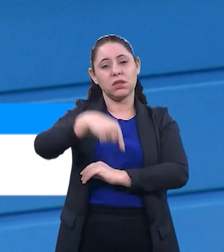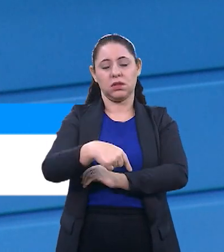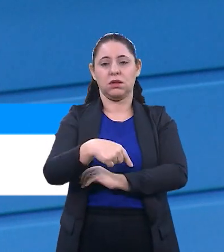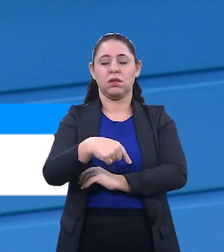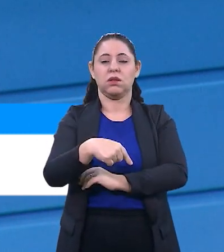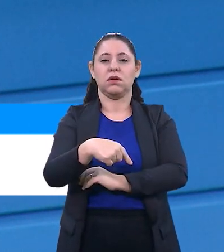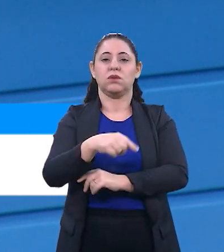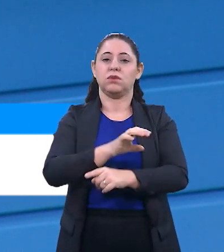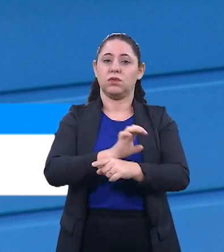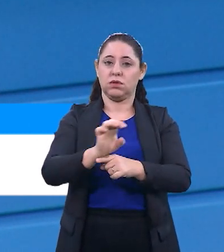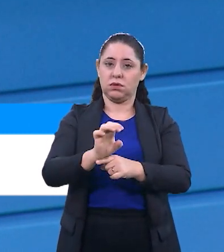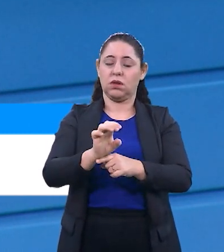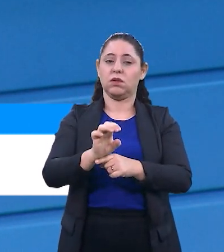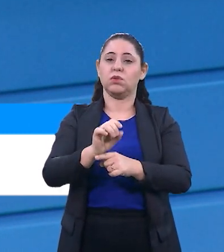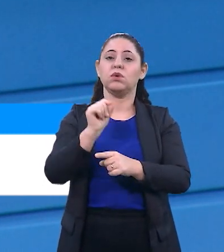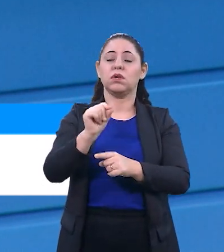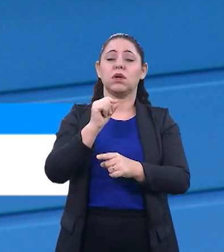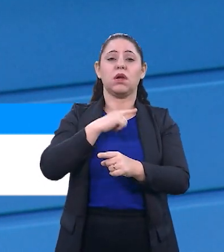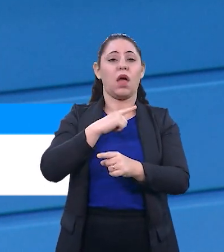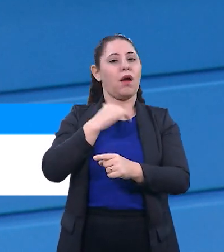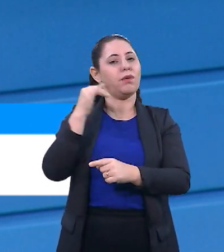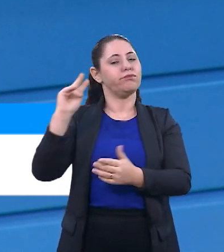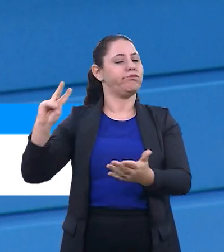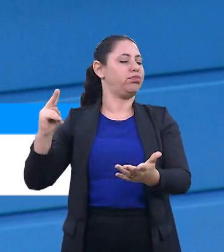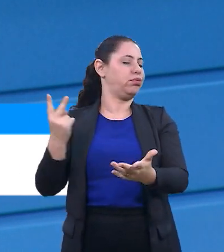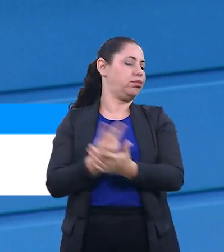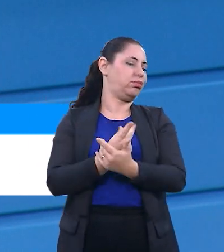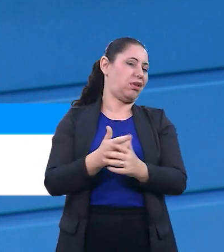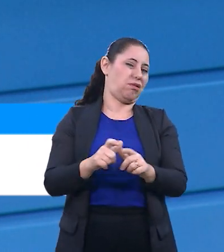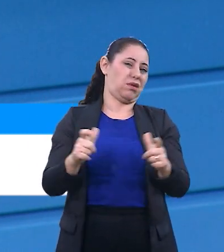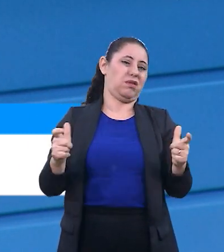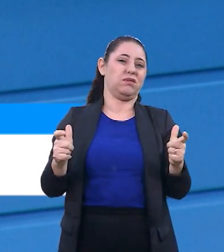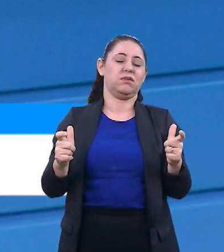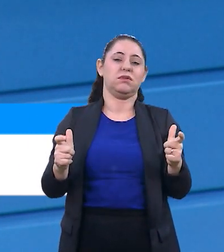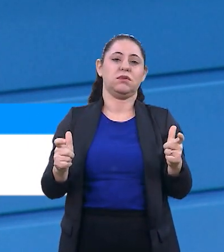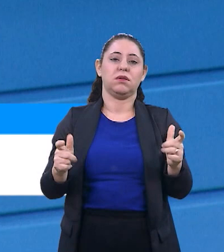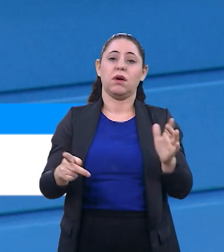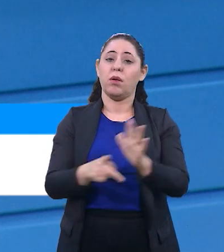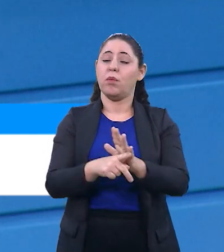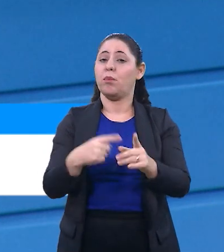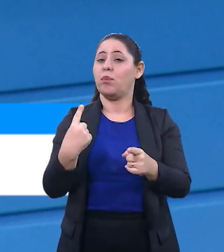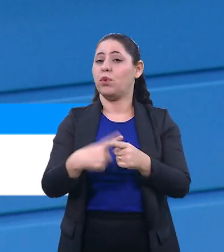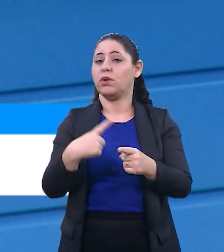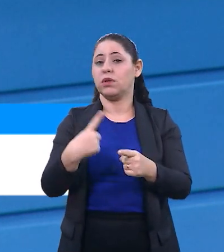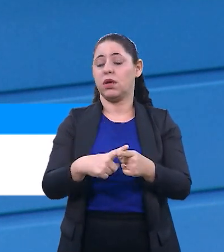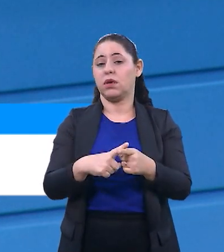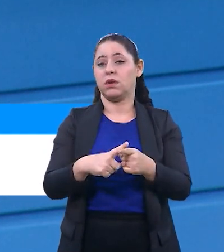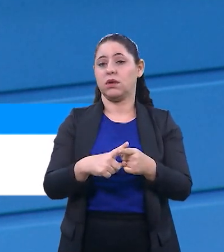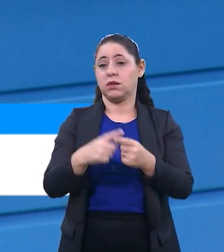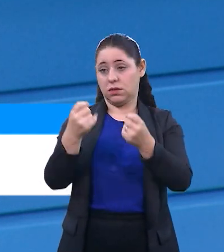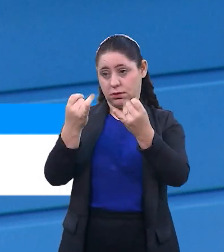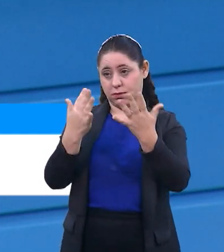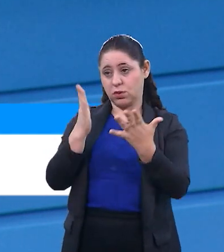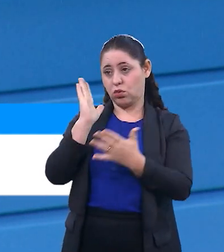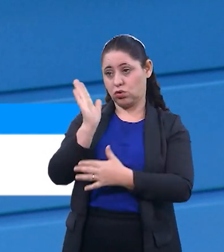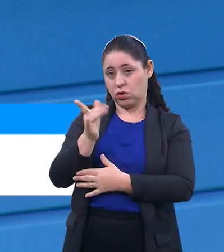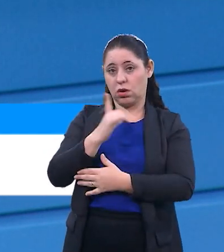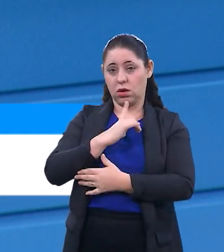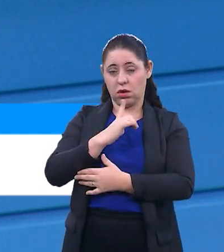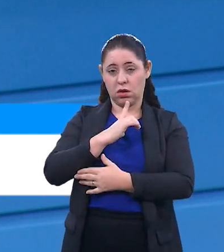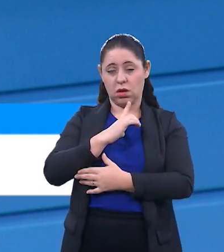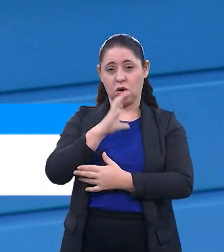consulado no nosso estado, que seria um equívoco enorme, dada a dimensão, como disse